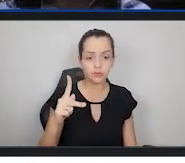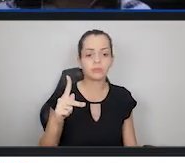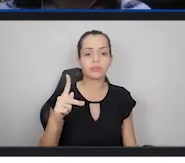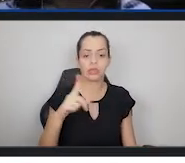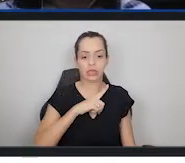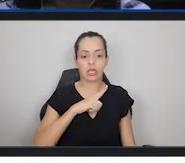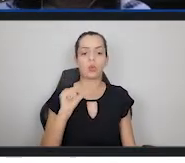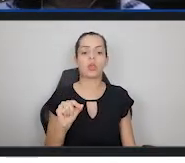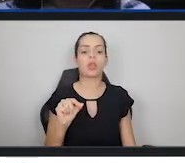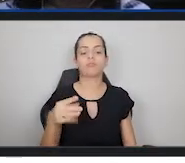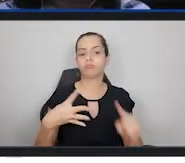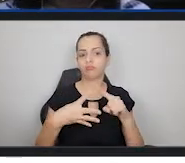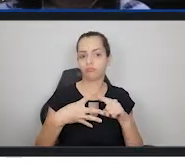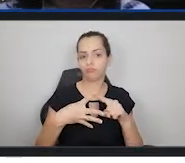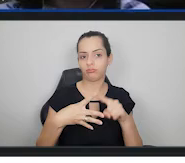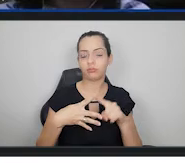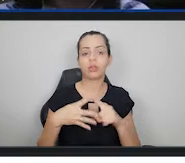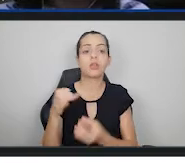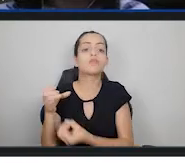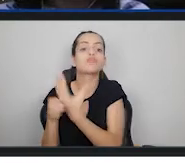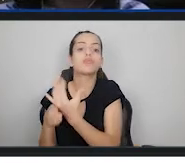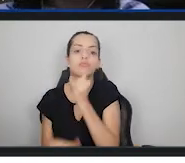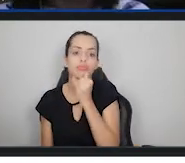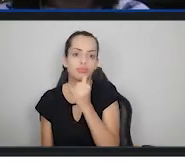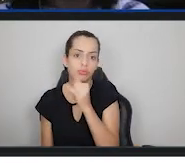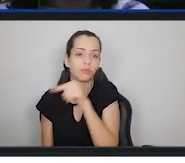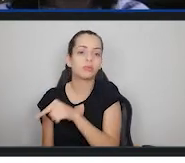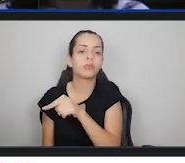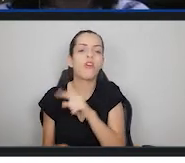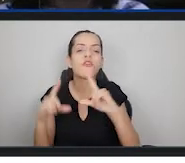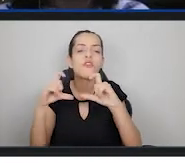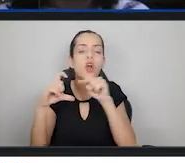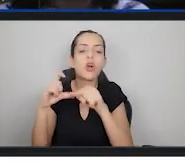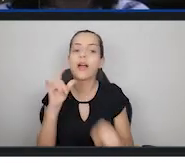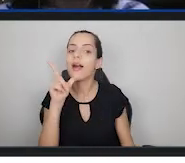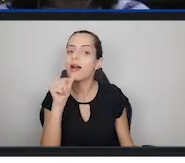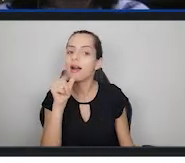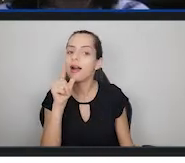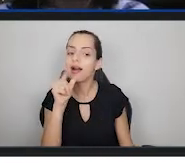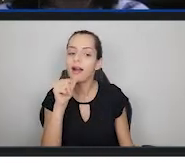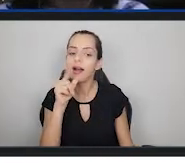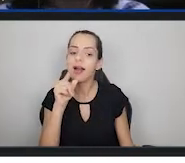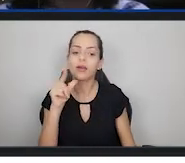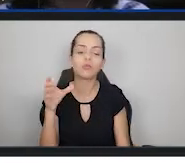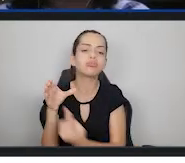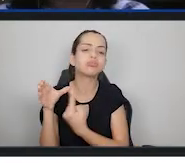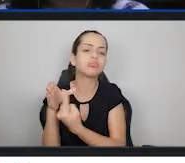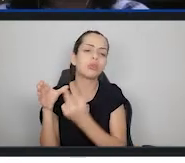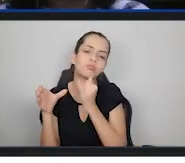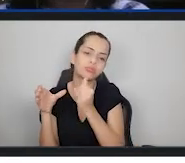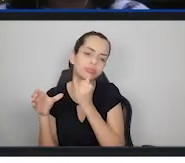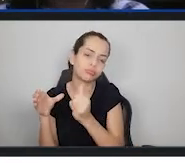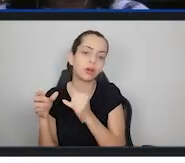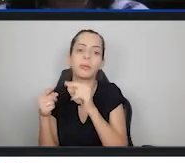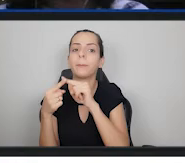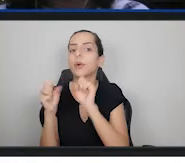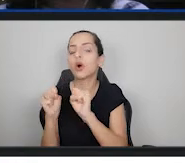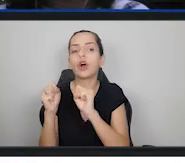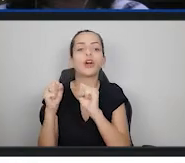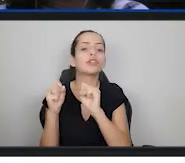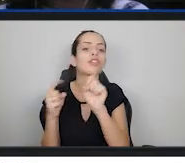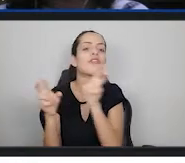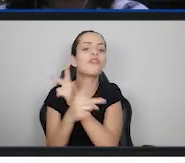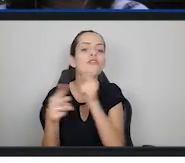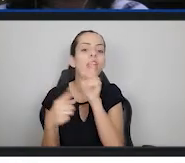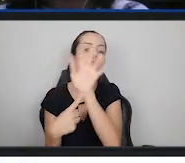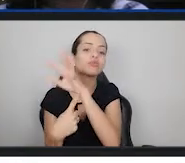CEP se dá basicamente por unidades geradoras. Aqui nós temos um exemplo de uma hidrelétrica, né, nessa figura, para representar as